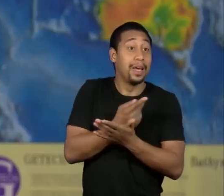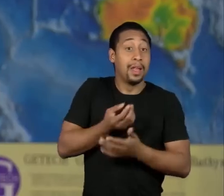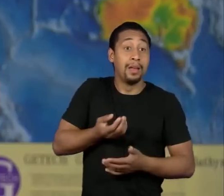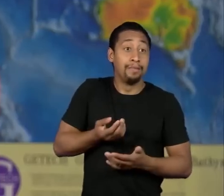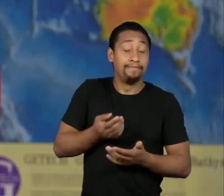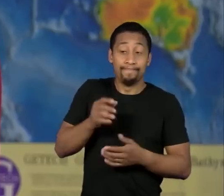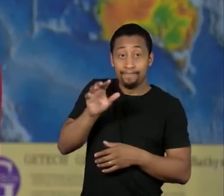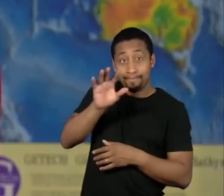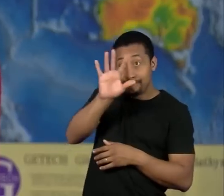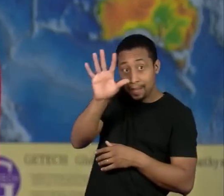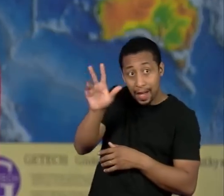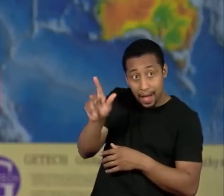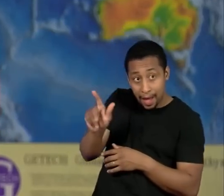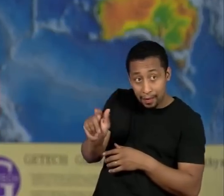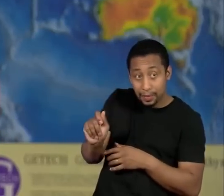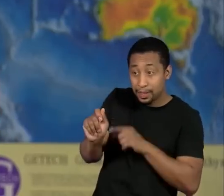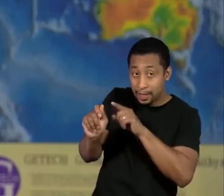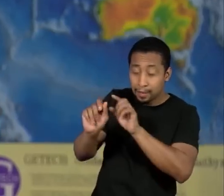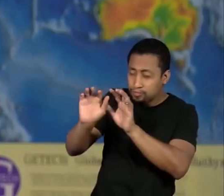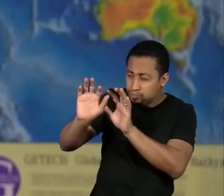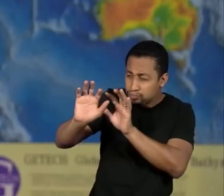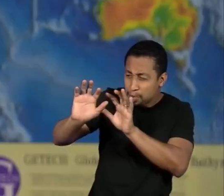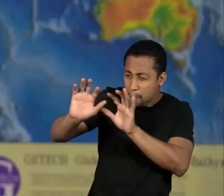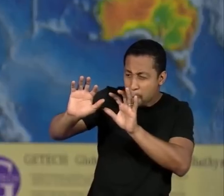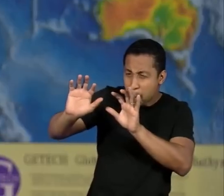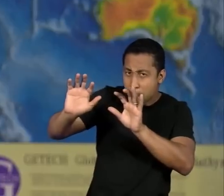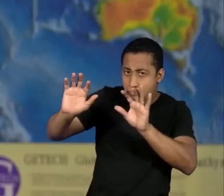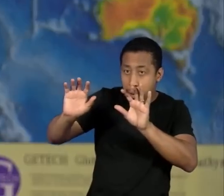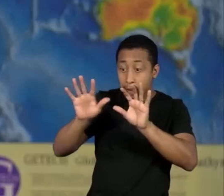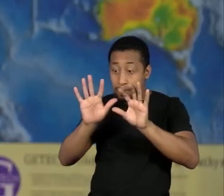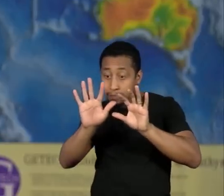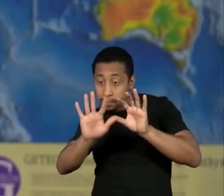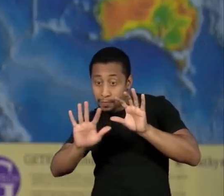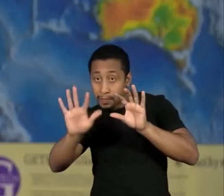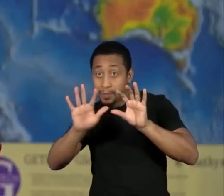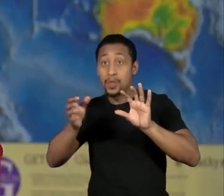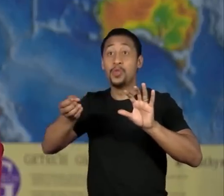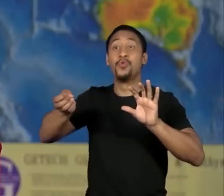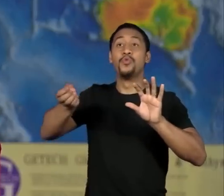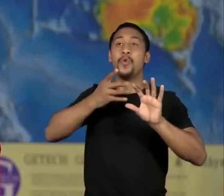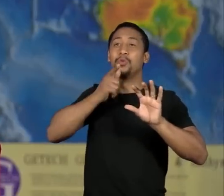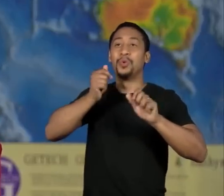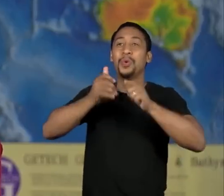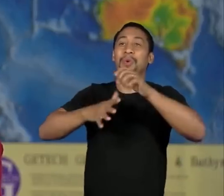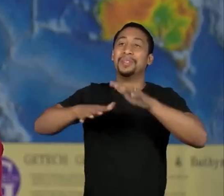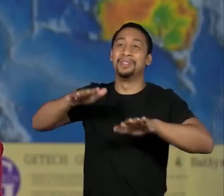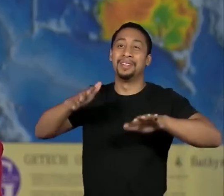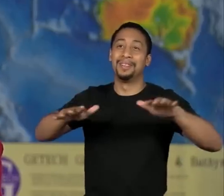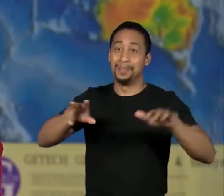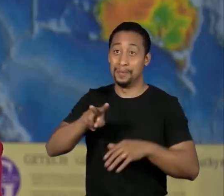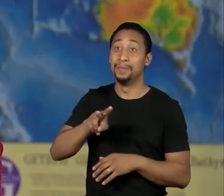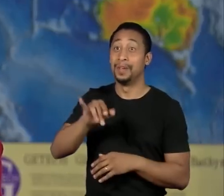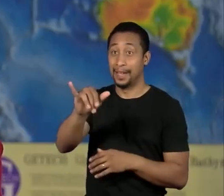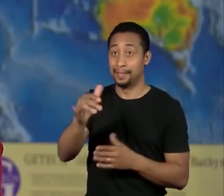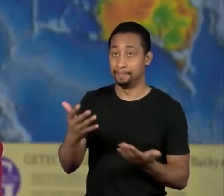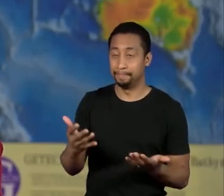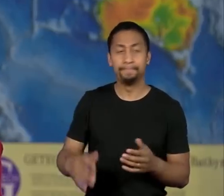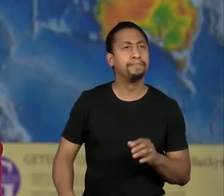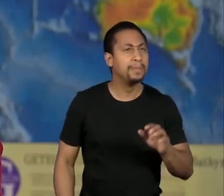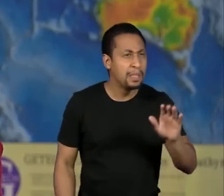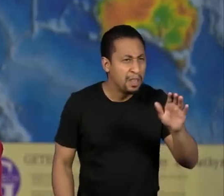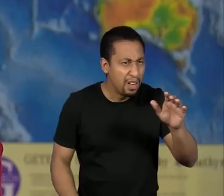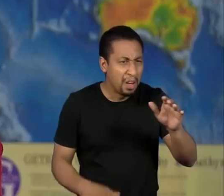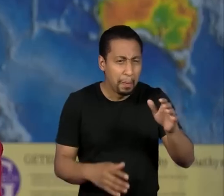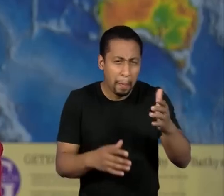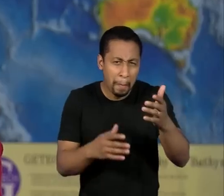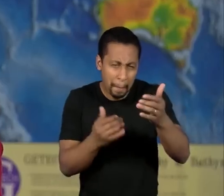um novo mar, né, ali entre esses países da África e o restante da África. É como se virasse uma ilha, mais ou